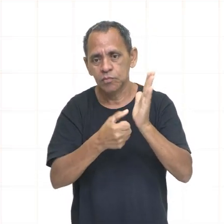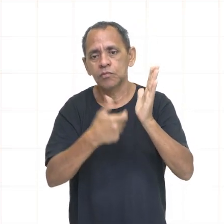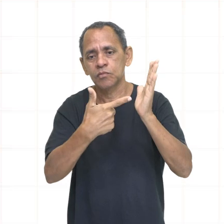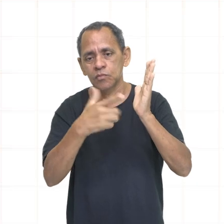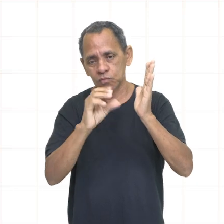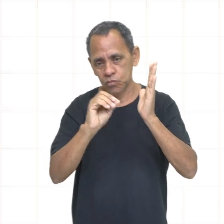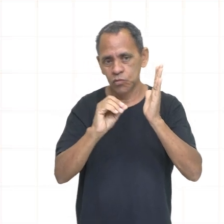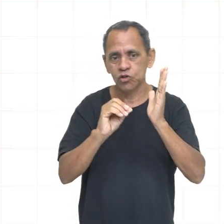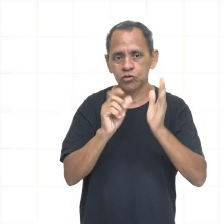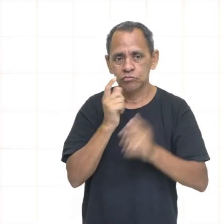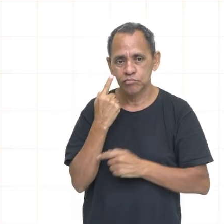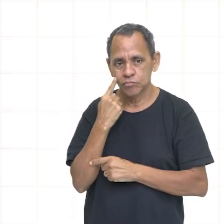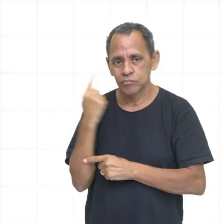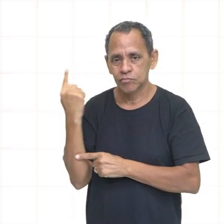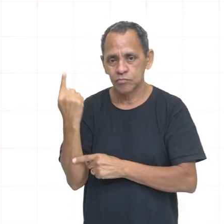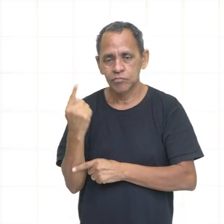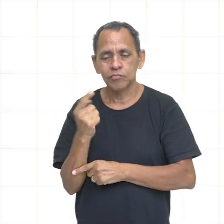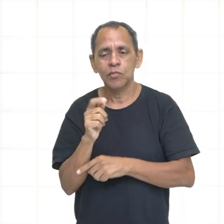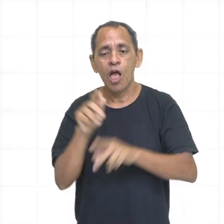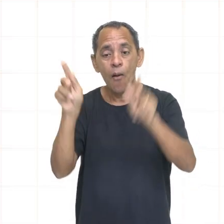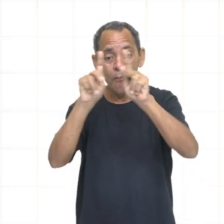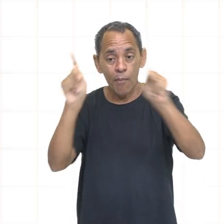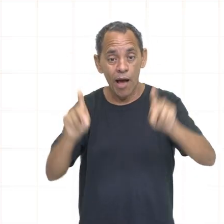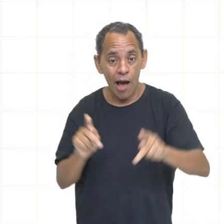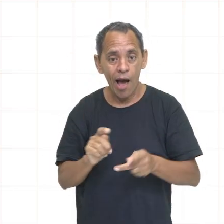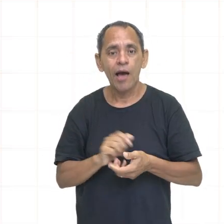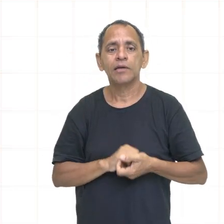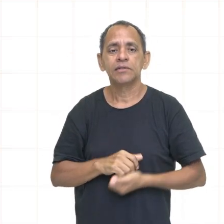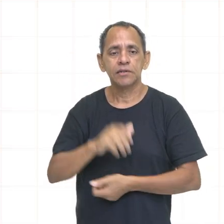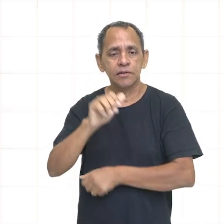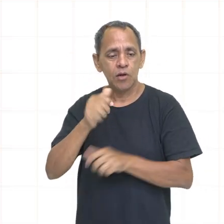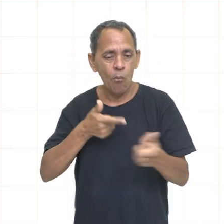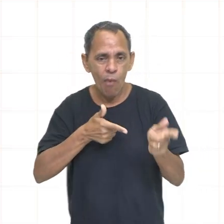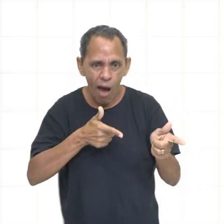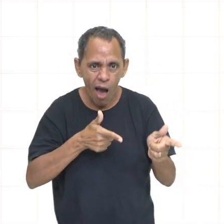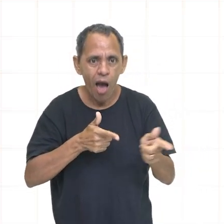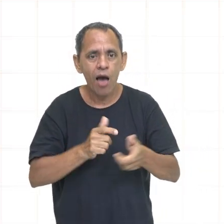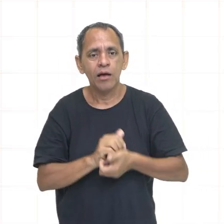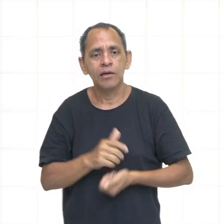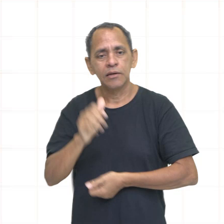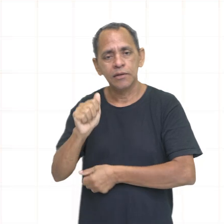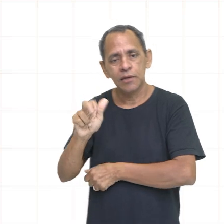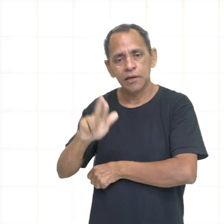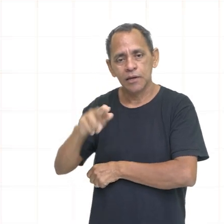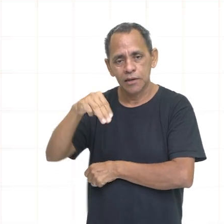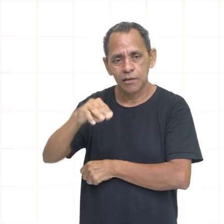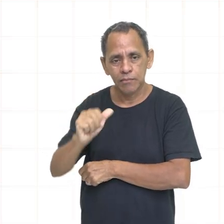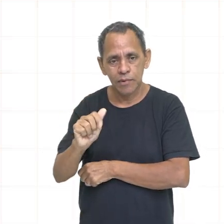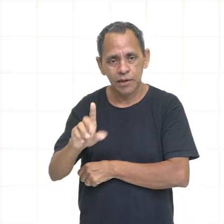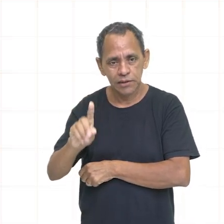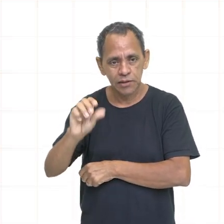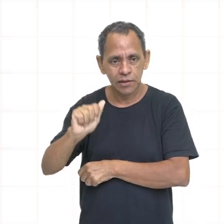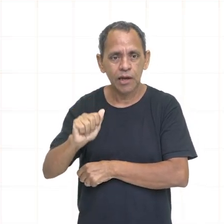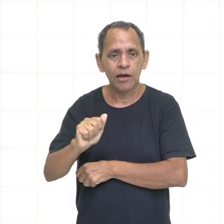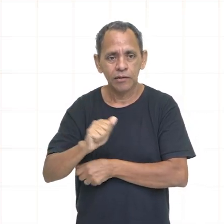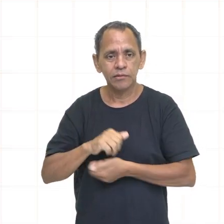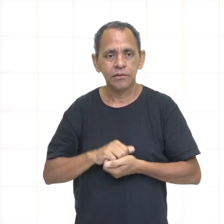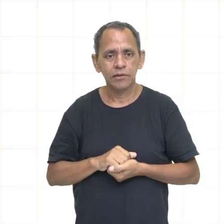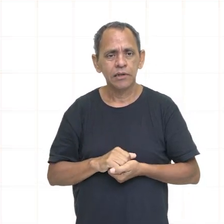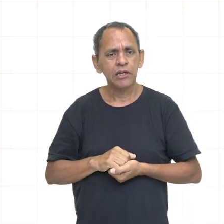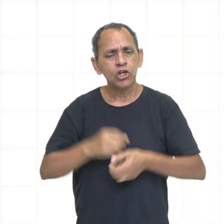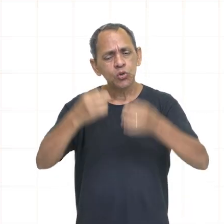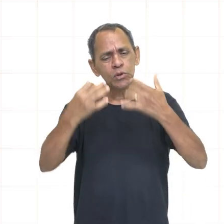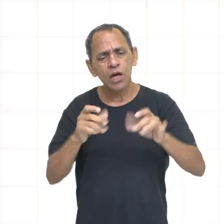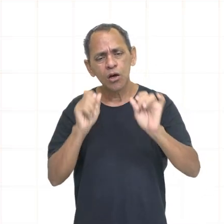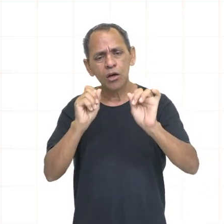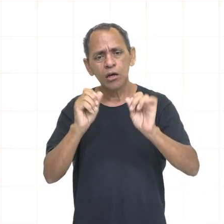Professor, agora eu não entendi nada, professor. Quando a gente fala de se armar, a gente obviamente está se preparando para uma guerra, não